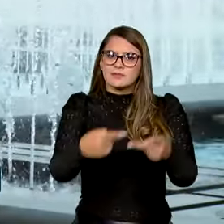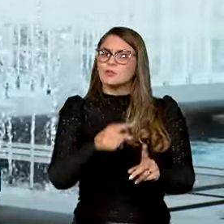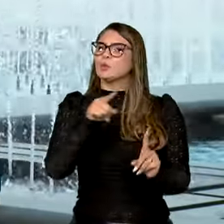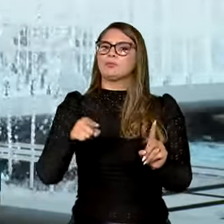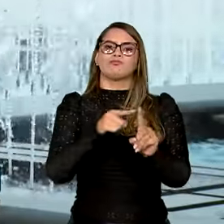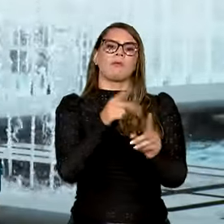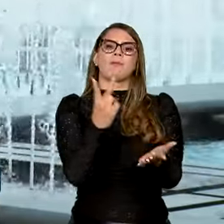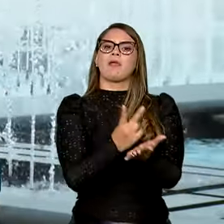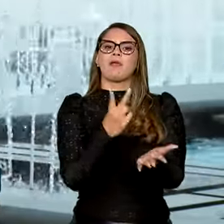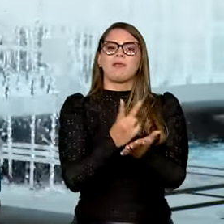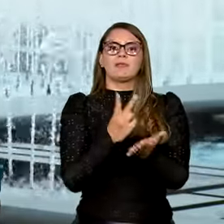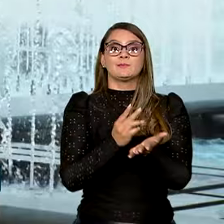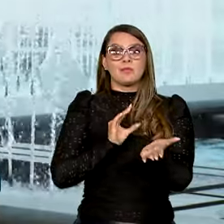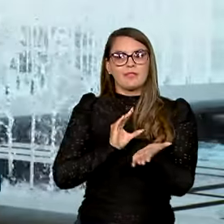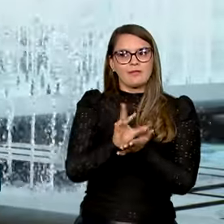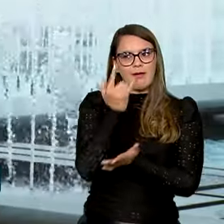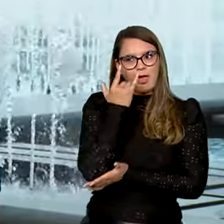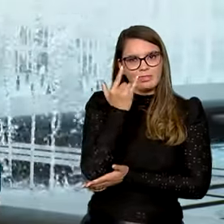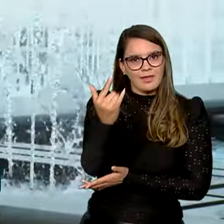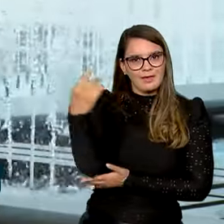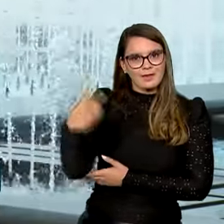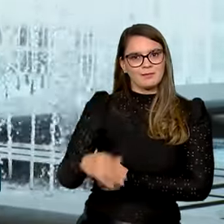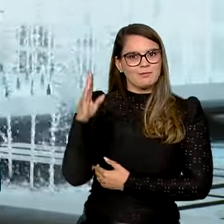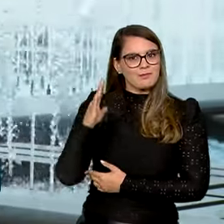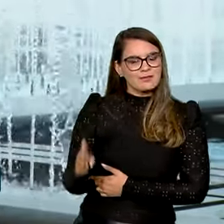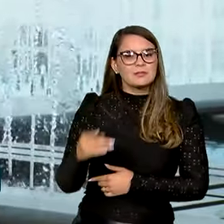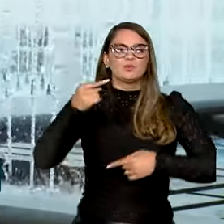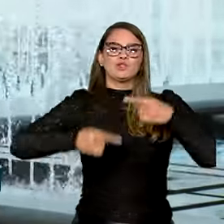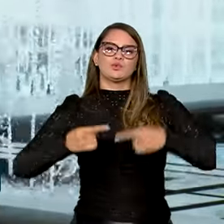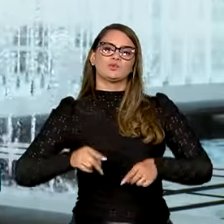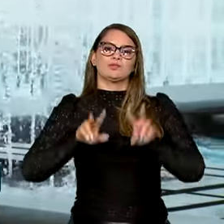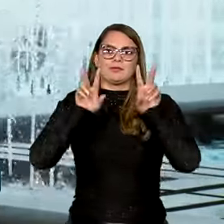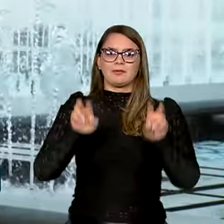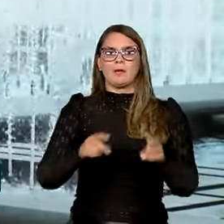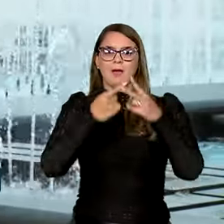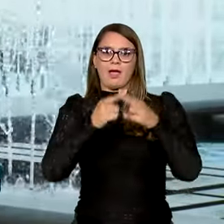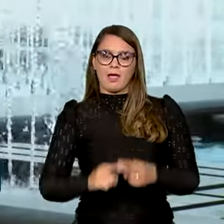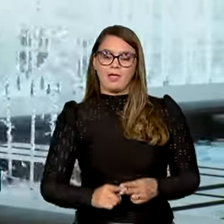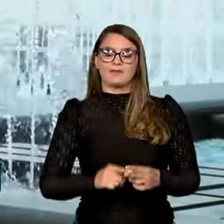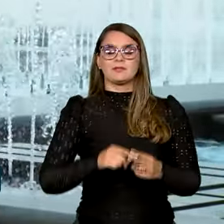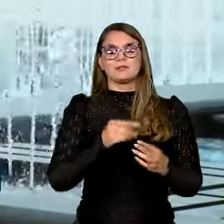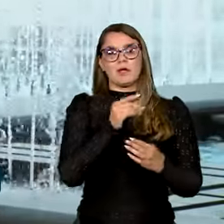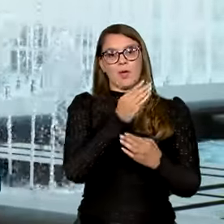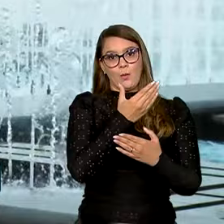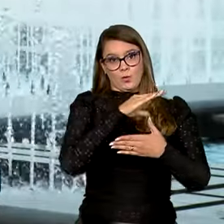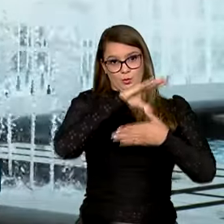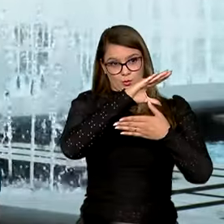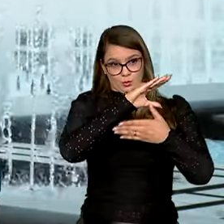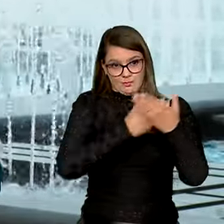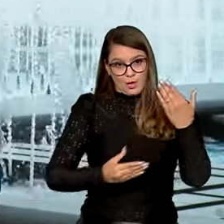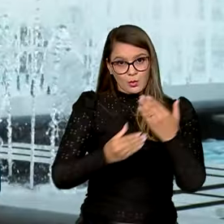objetivo atrair investimentos estrangeiros e discutir temas como a revisão do acordo Mercosul União